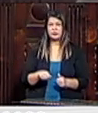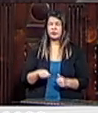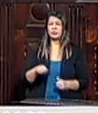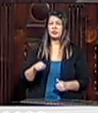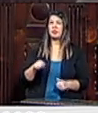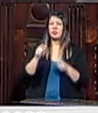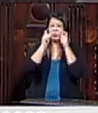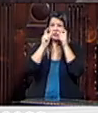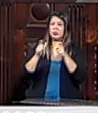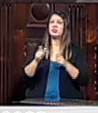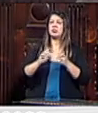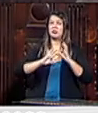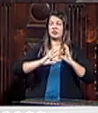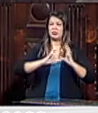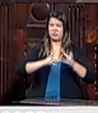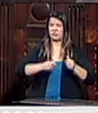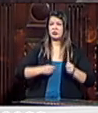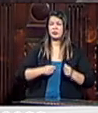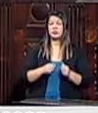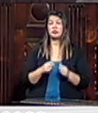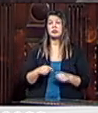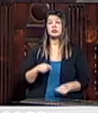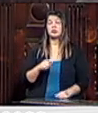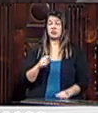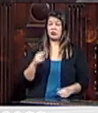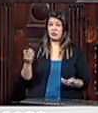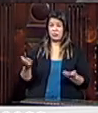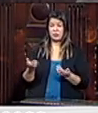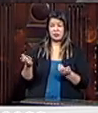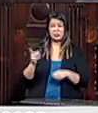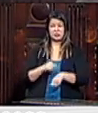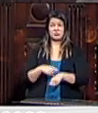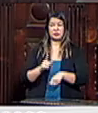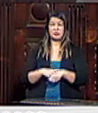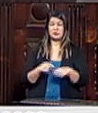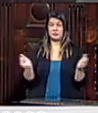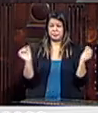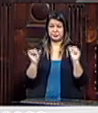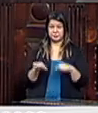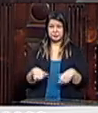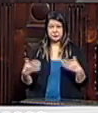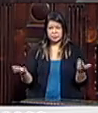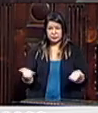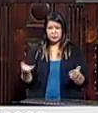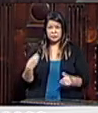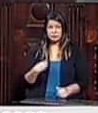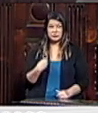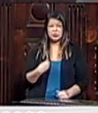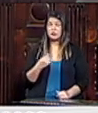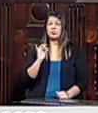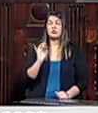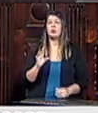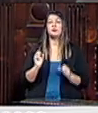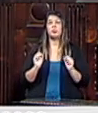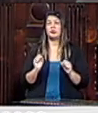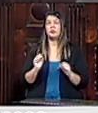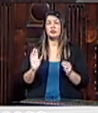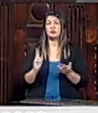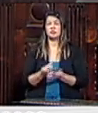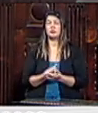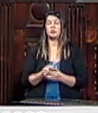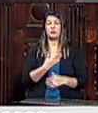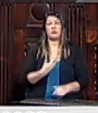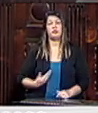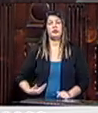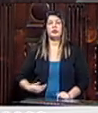reconhecida internacionalmente. Nessa situação caótica que vemos hoje, só pode vir de um